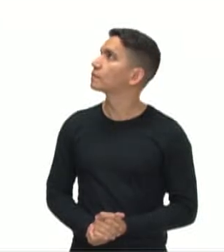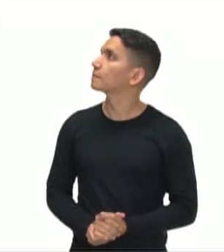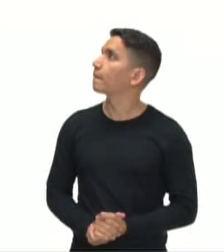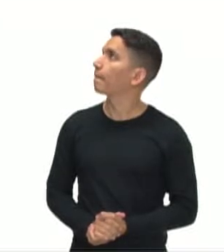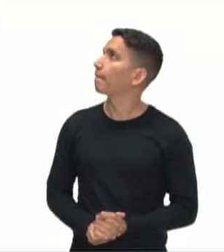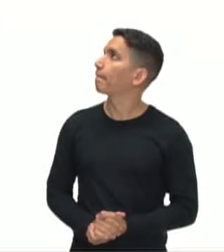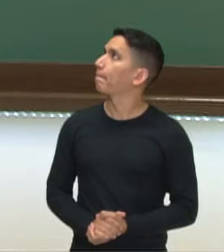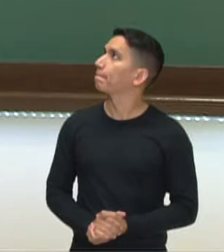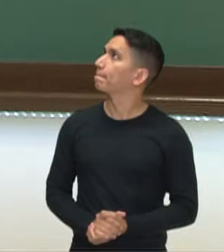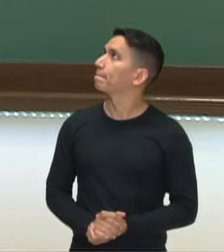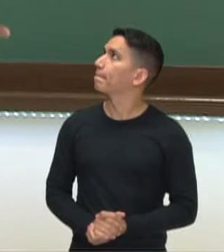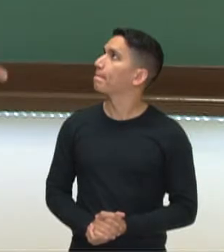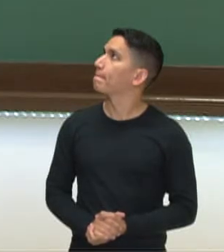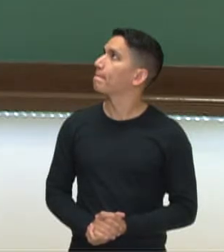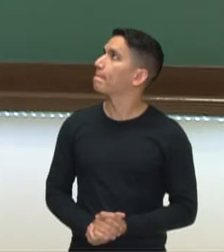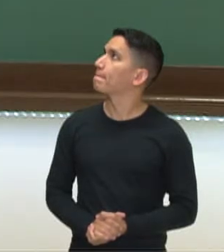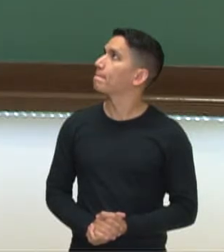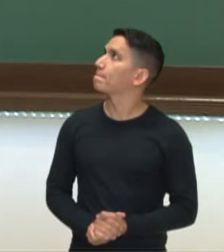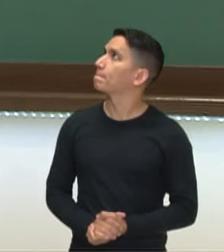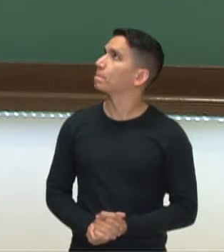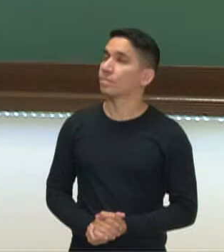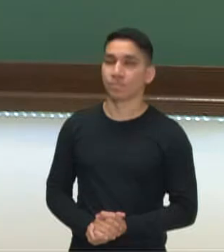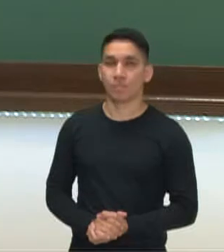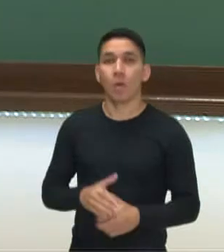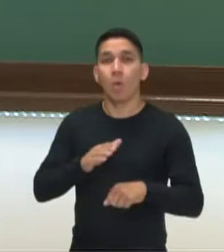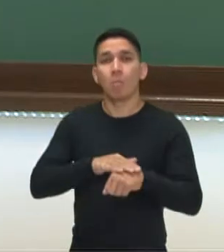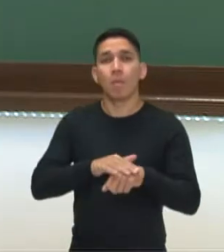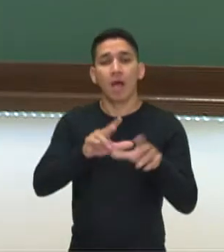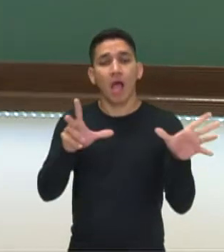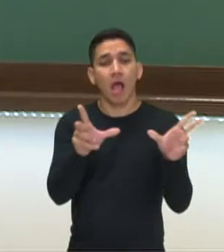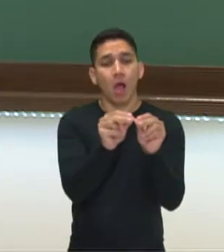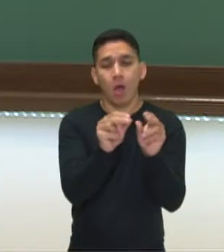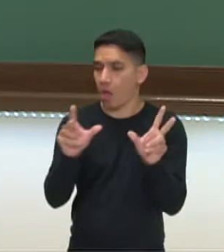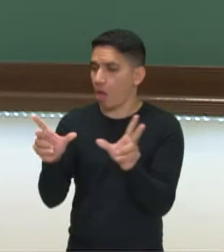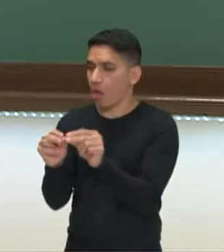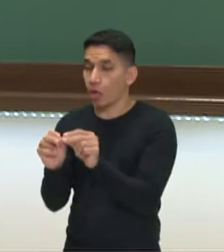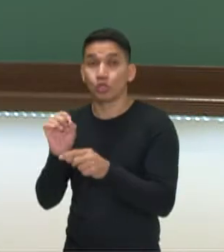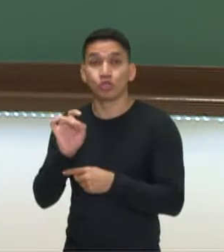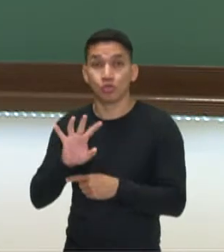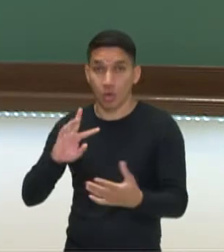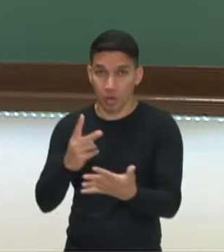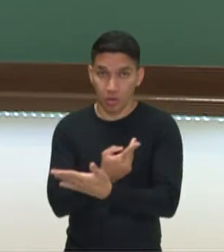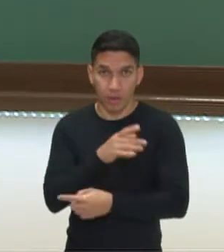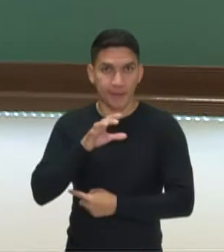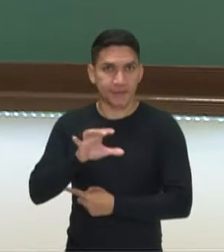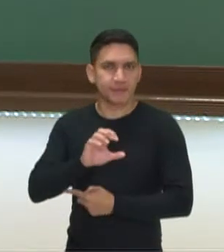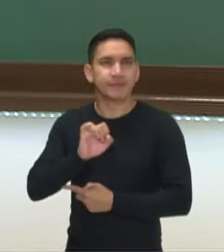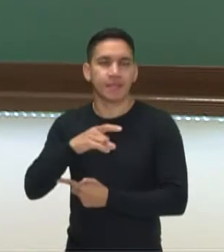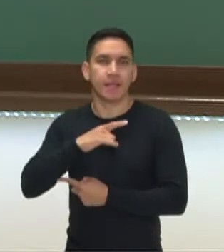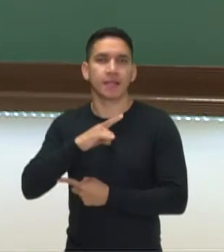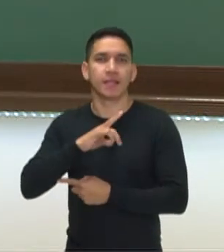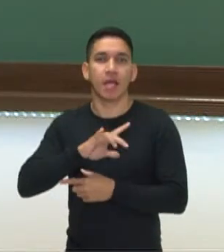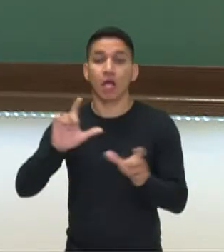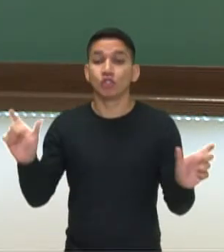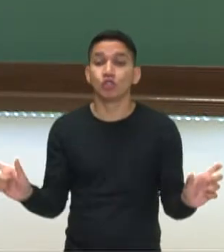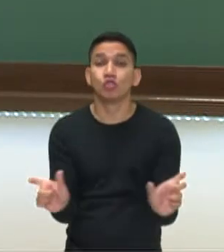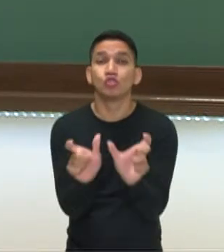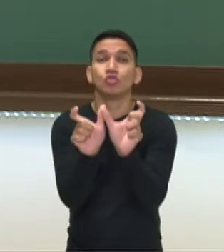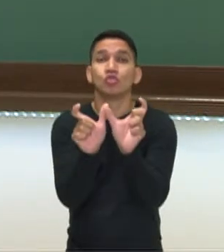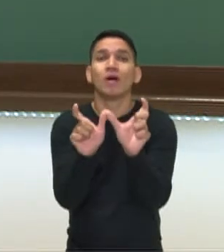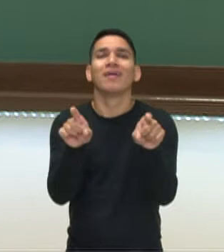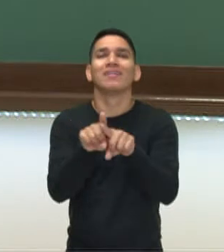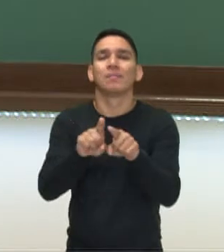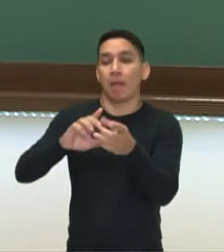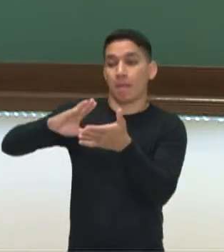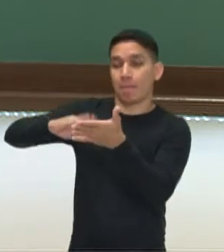temos combinações. A contração ela só vai ocorrer, então, quando existe a junção e perda